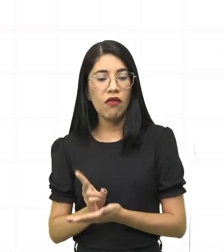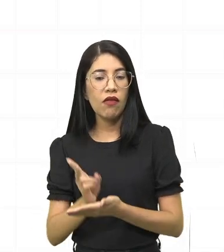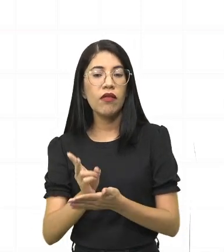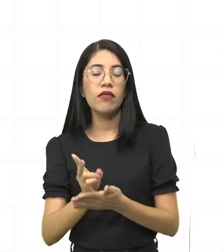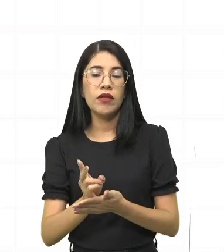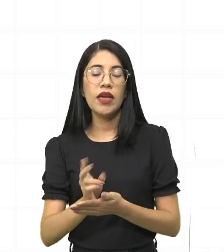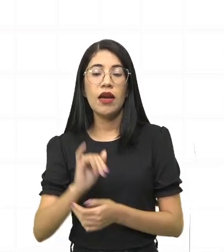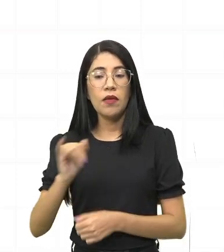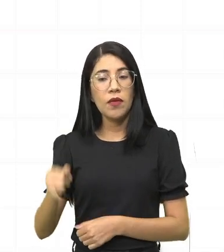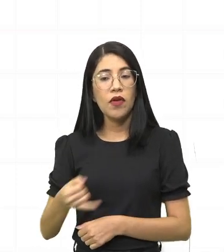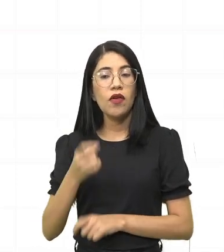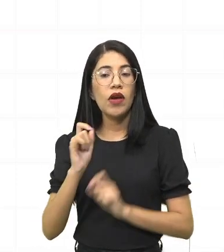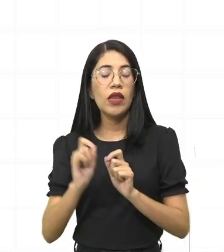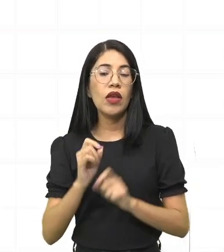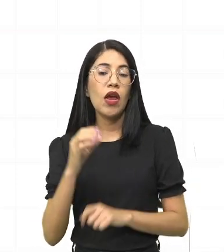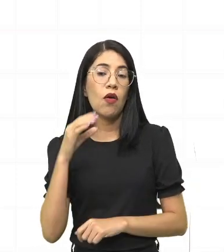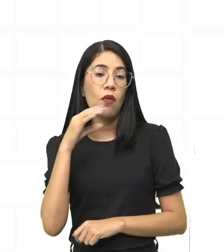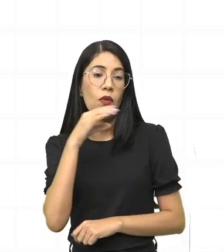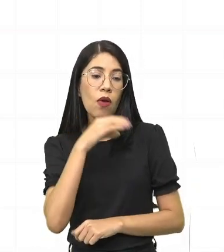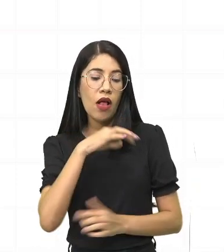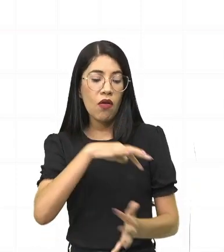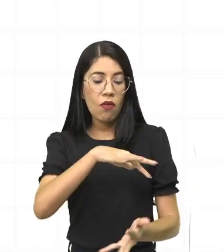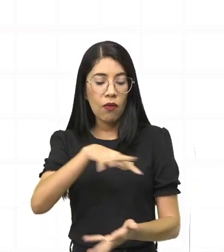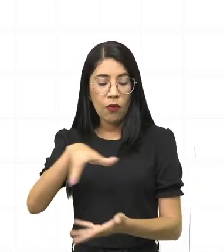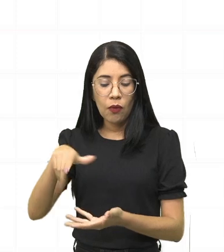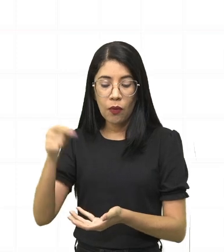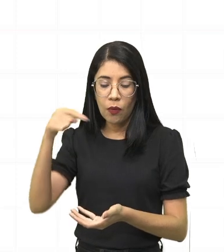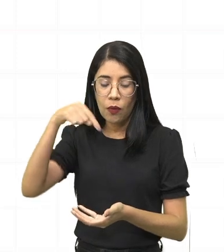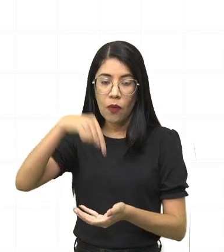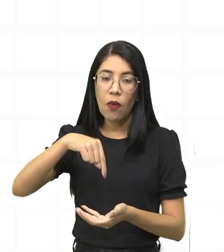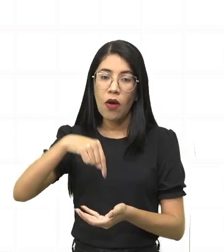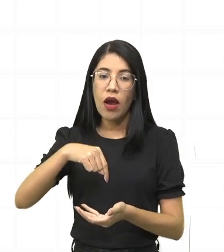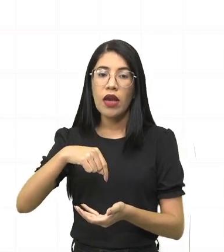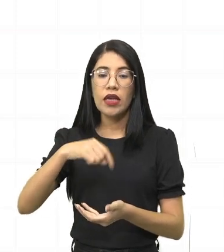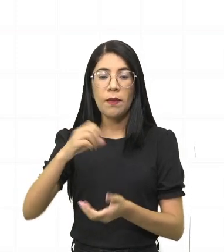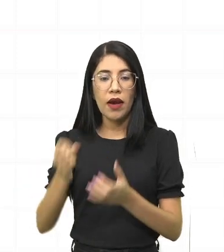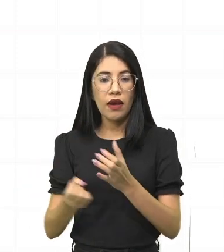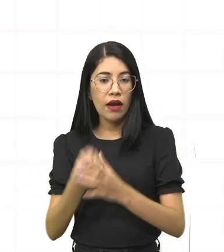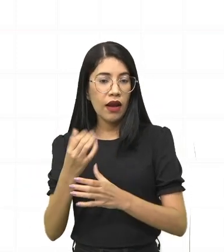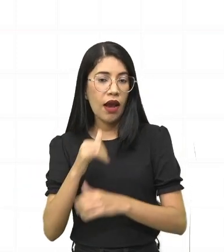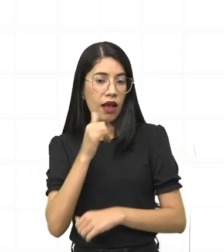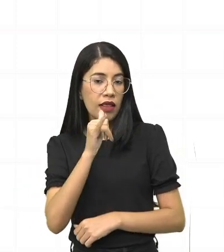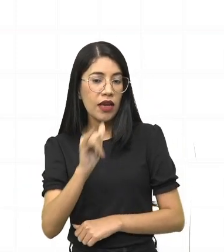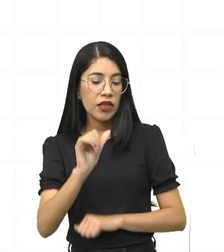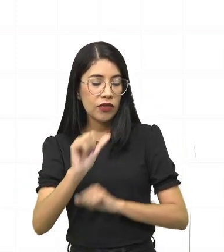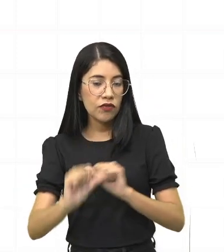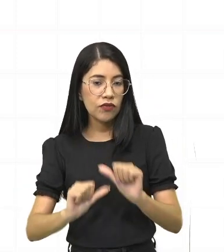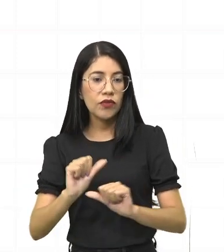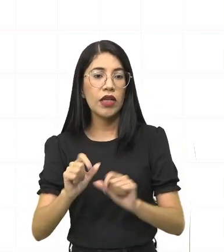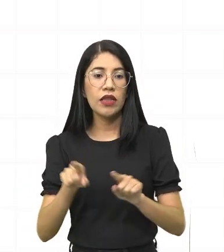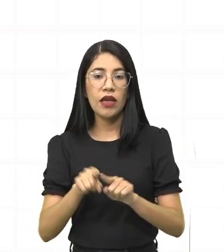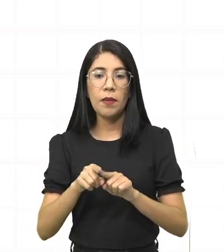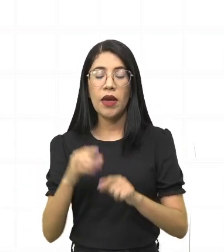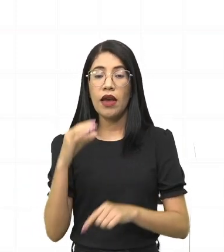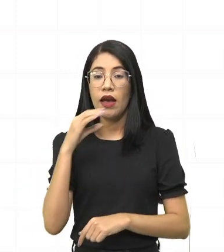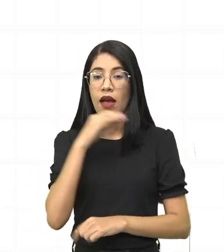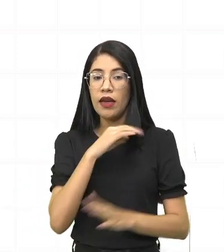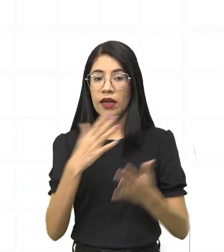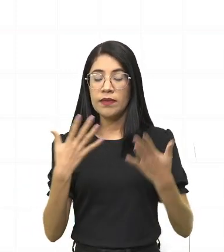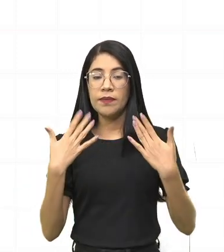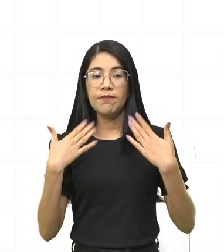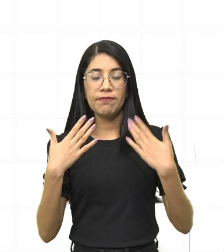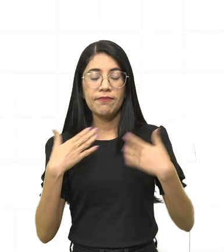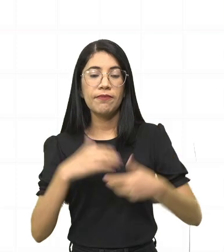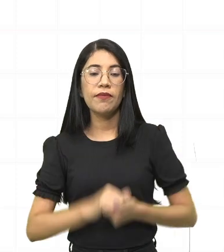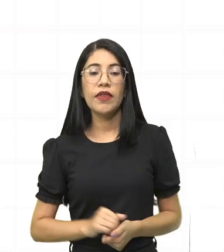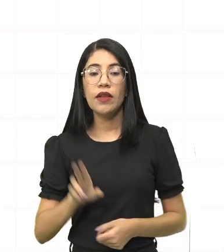que aproveita o calor do interior da Terra para gerar eletricidade e aquecimento. Então,